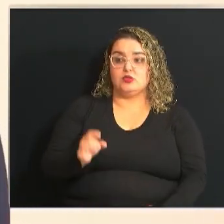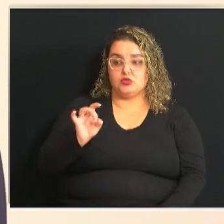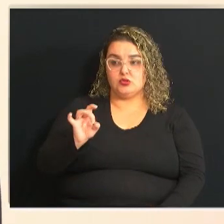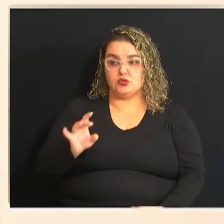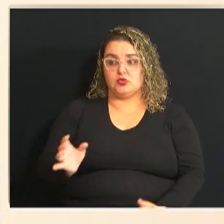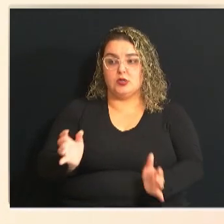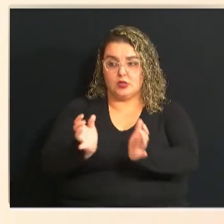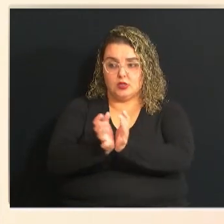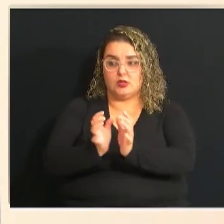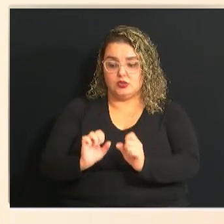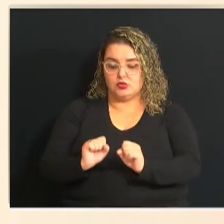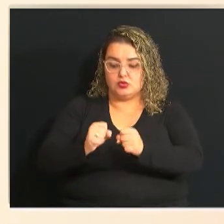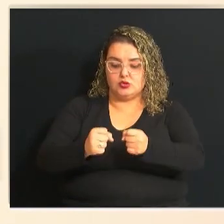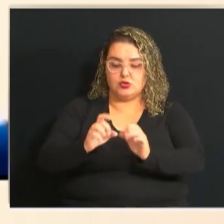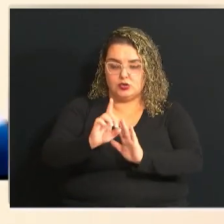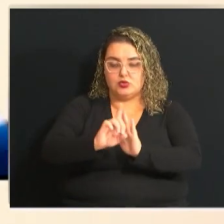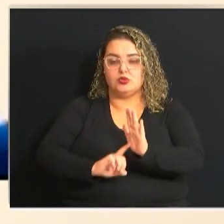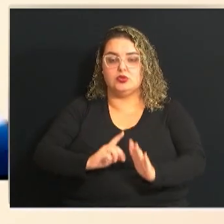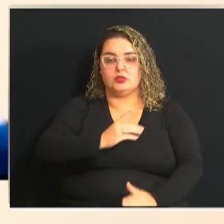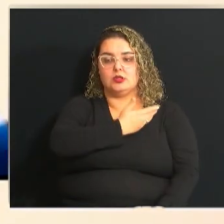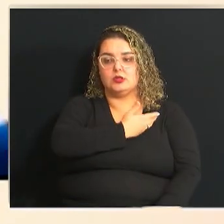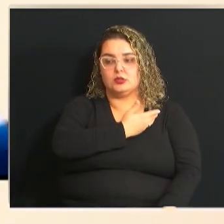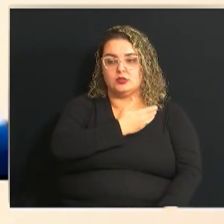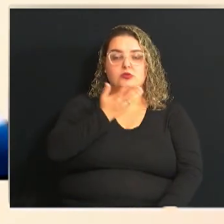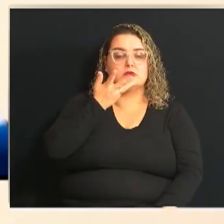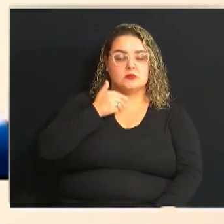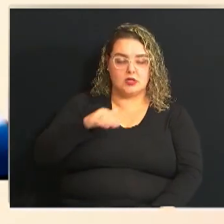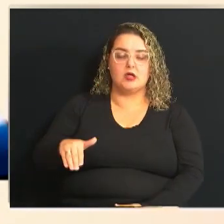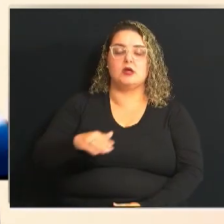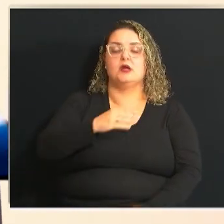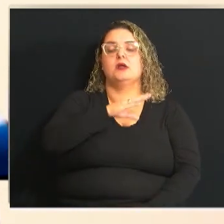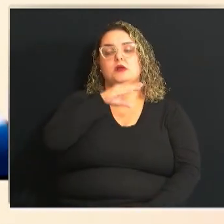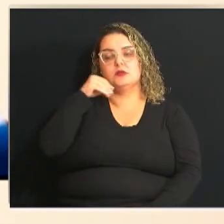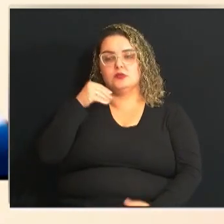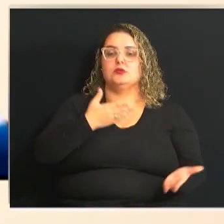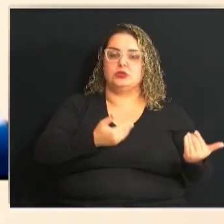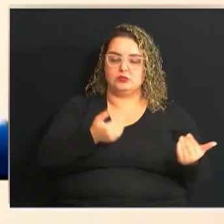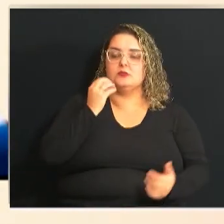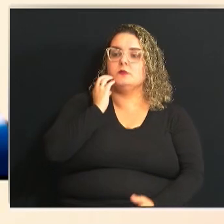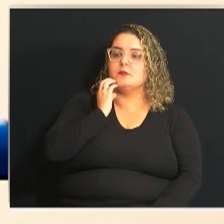E o resultado da pauta completa você confere em